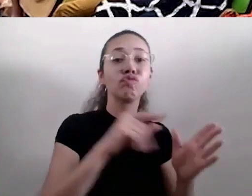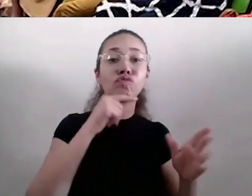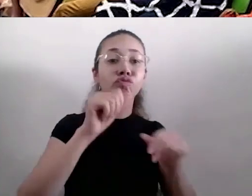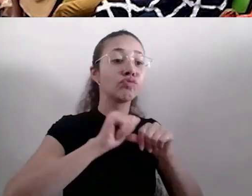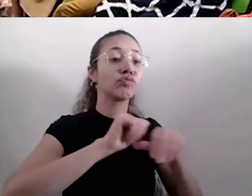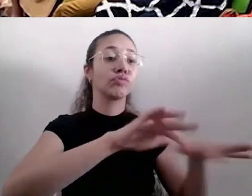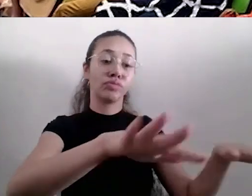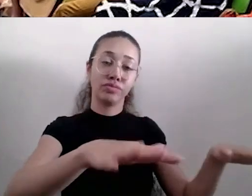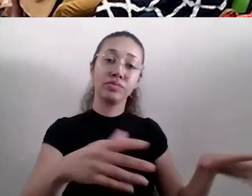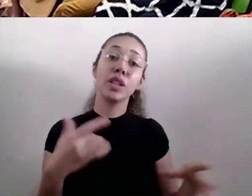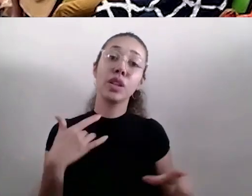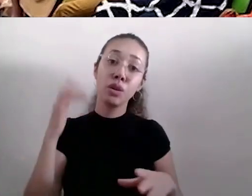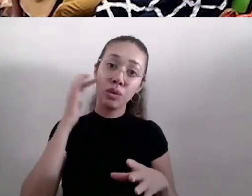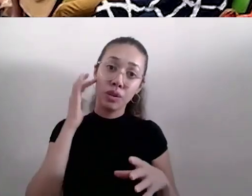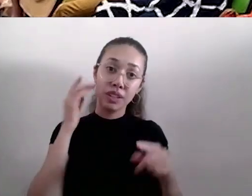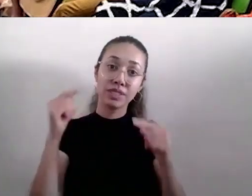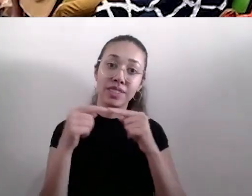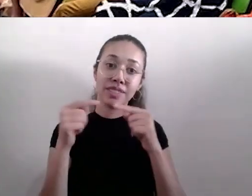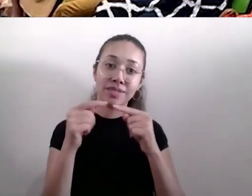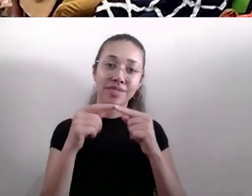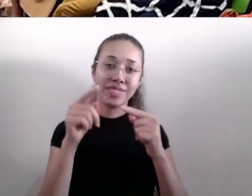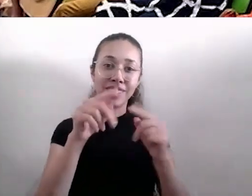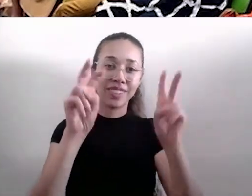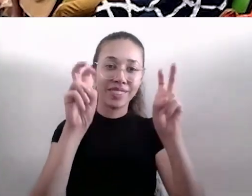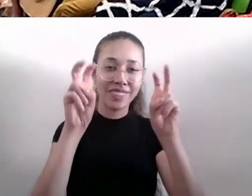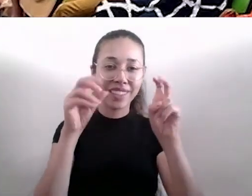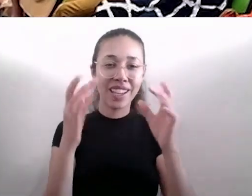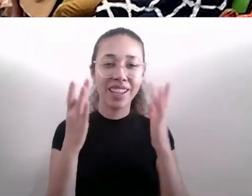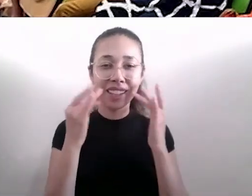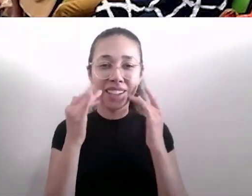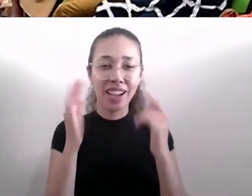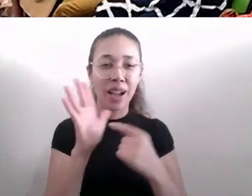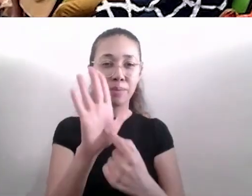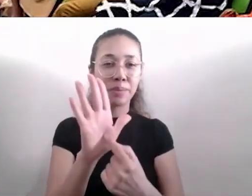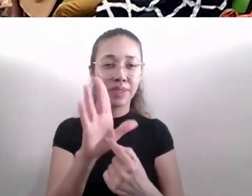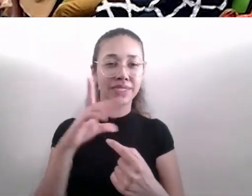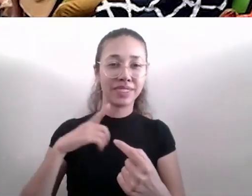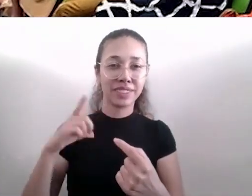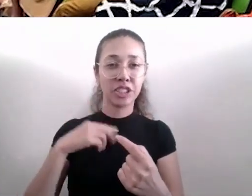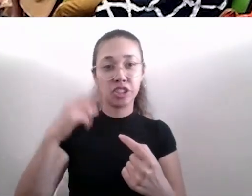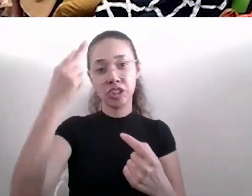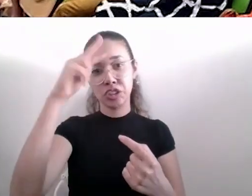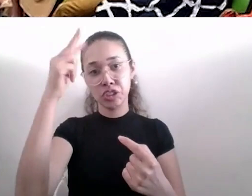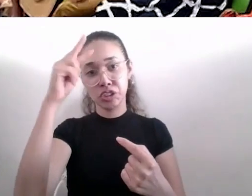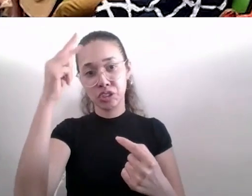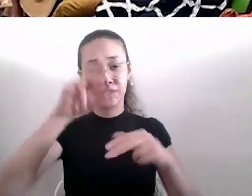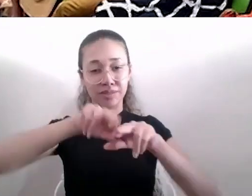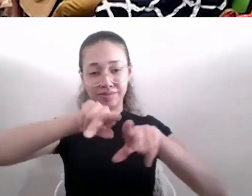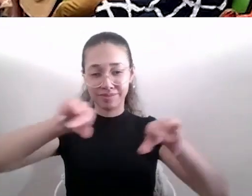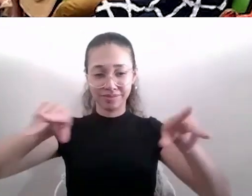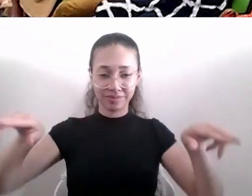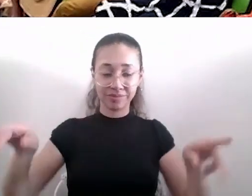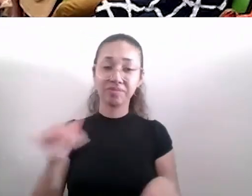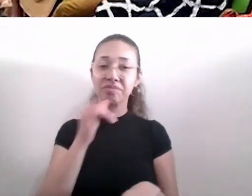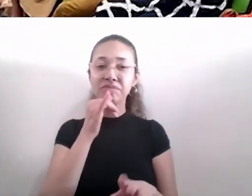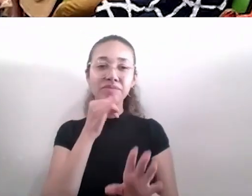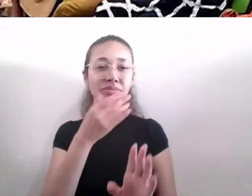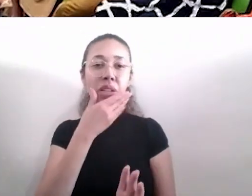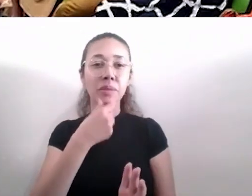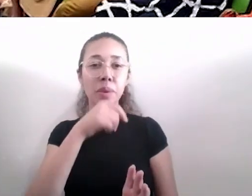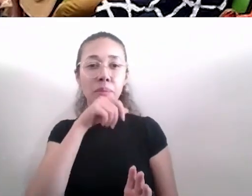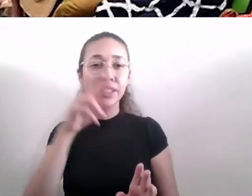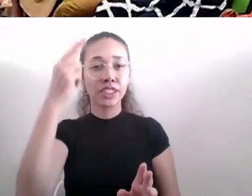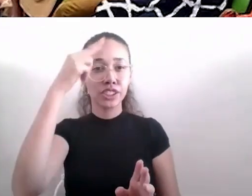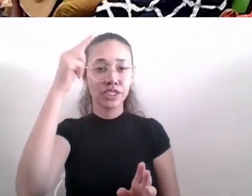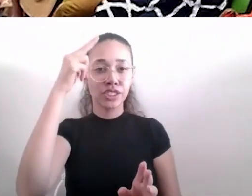Apresenta, que é você não saber. A gente pode escutar um pai que escrevia história das filhas num diário de 30 anos, ou a gente